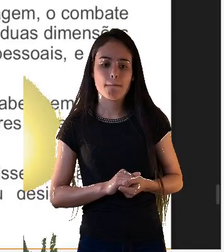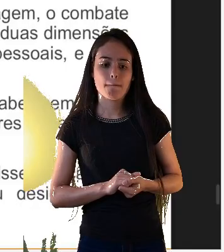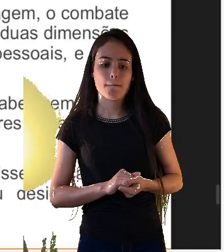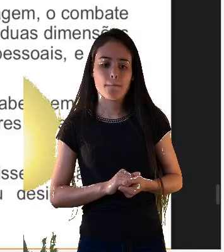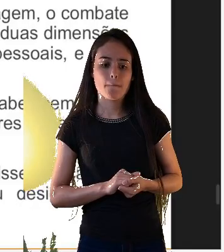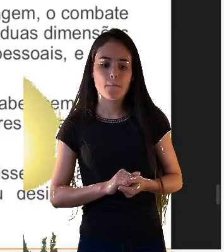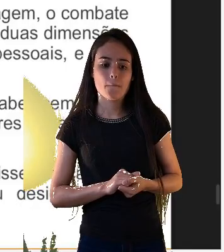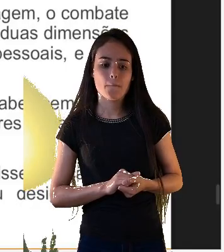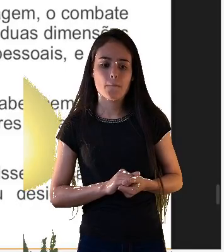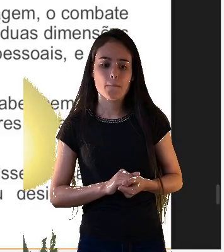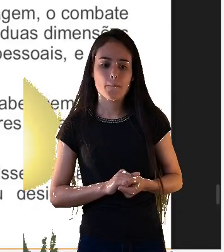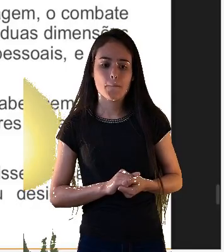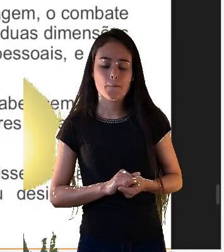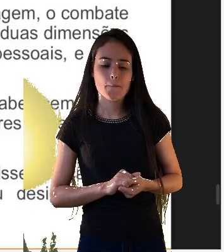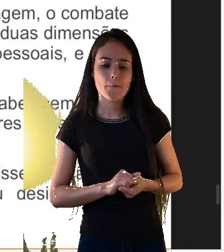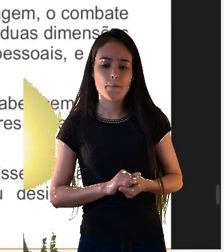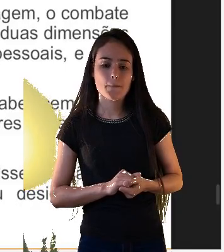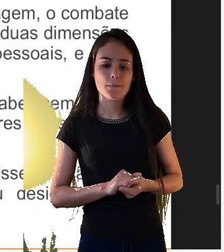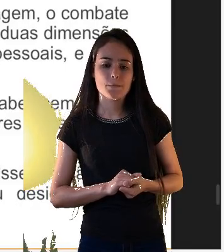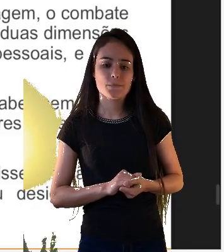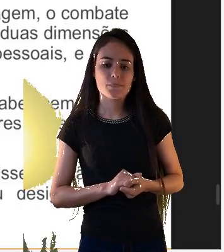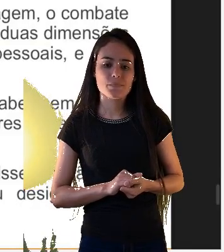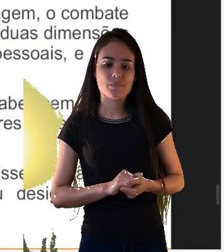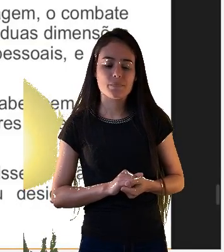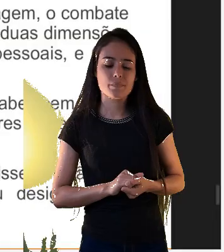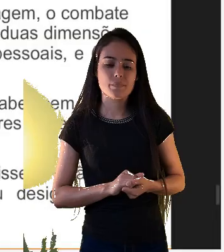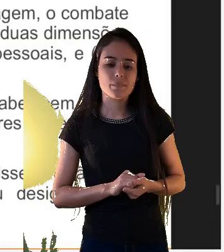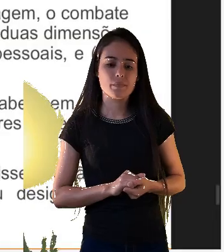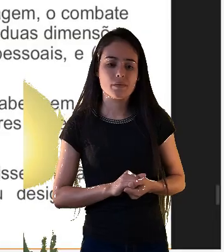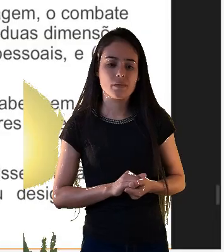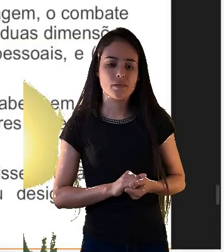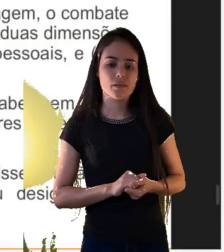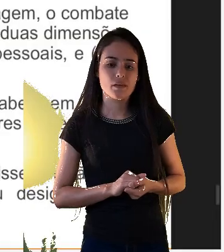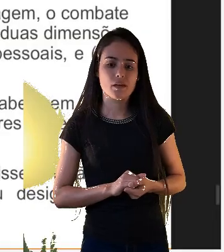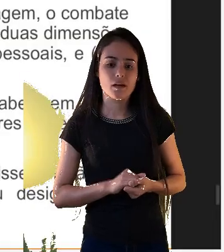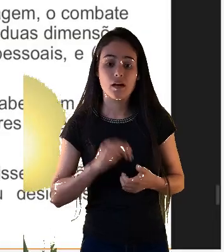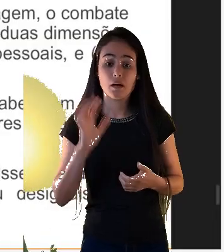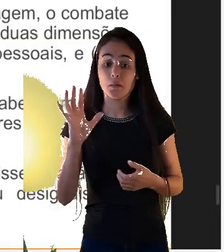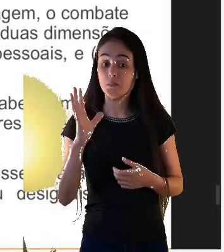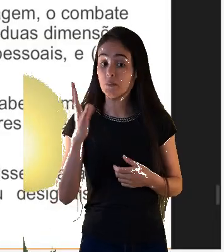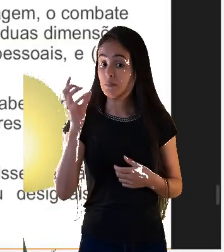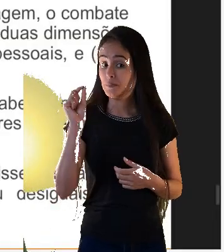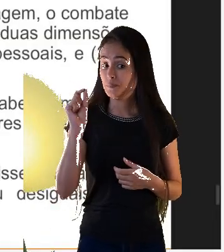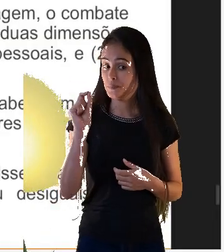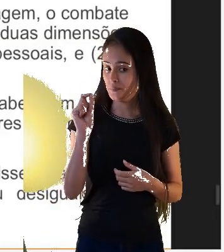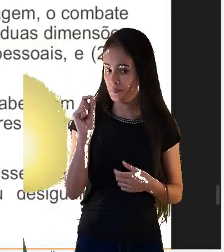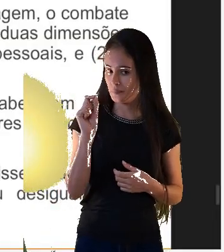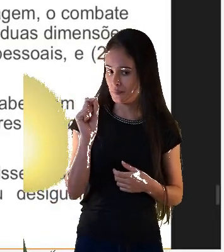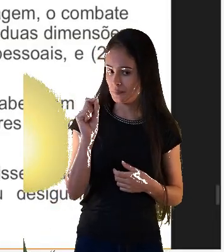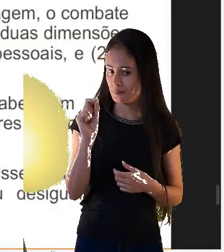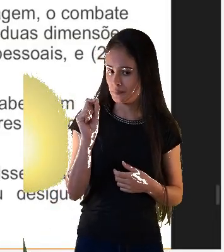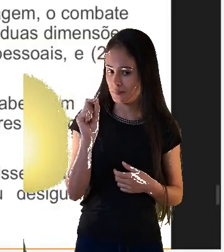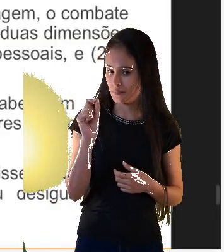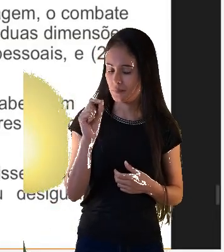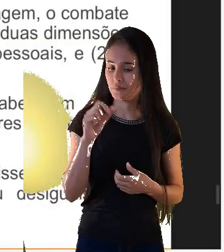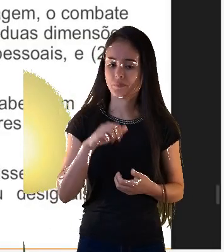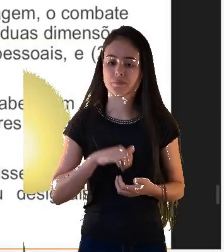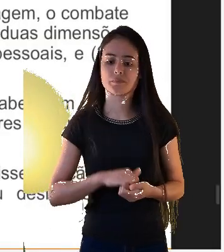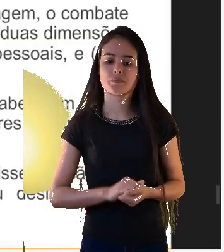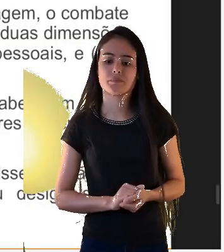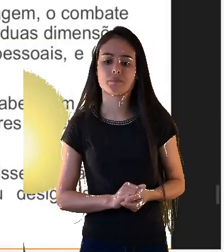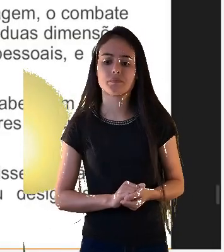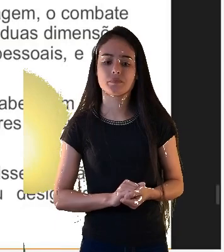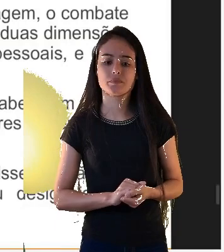relação interpessoal, né, que tem a ver com as relações mesmo que estabelecem entre dirigentes e servidores, entre